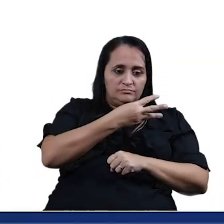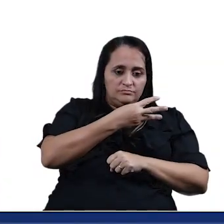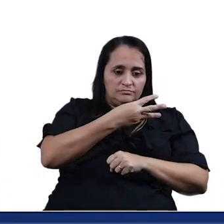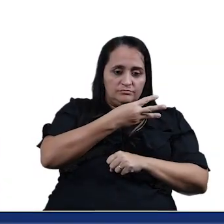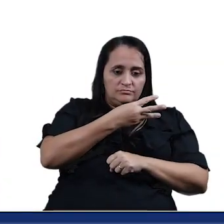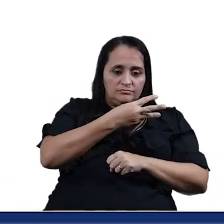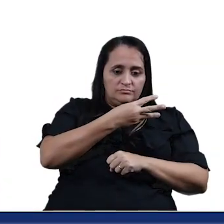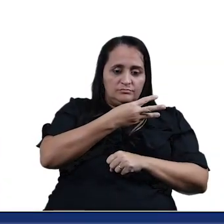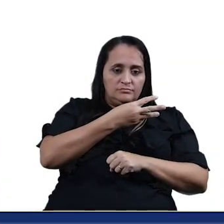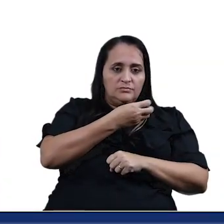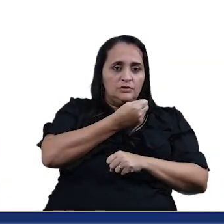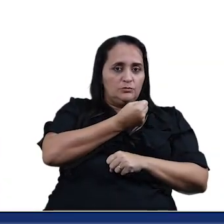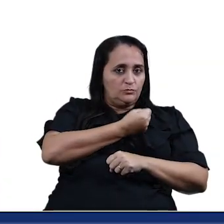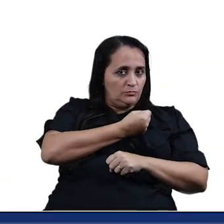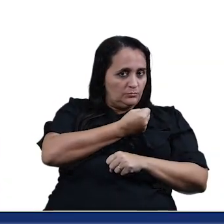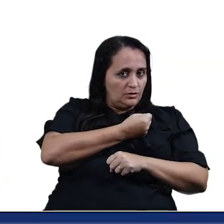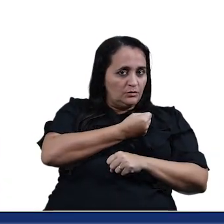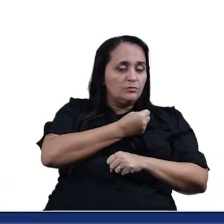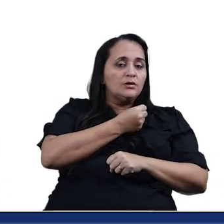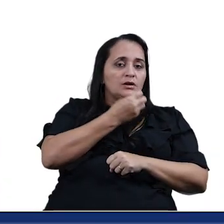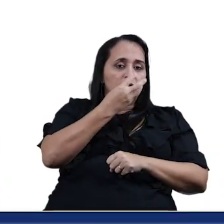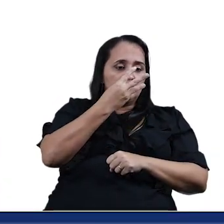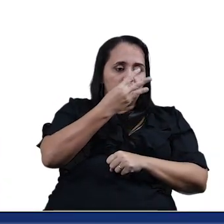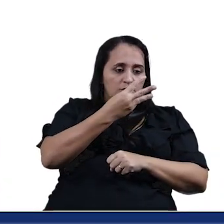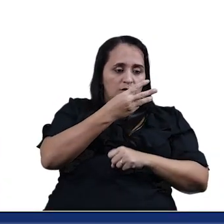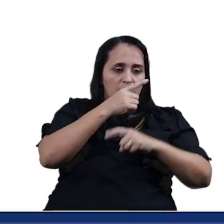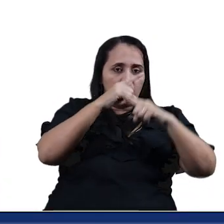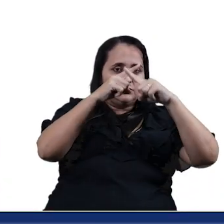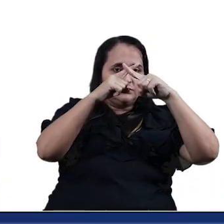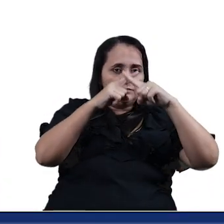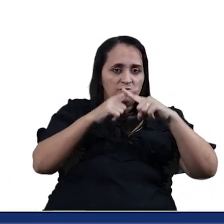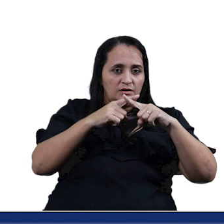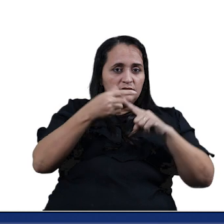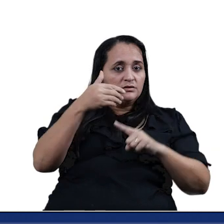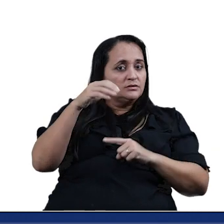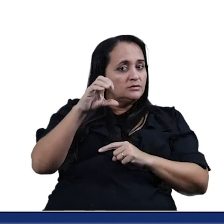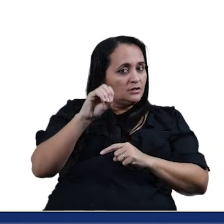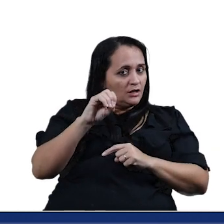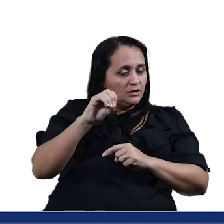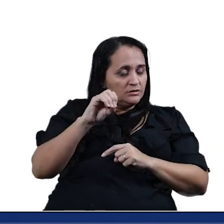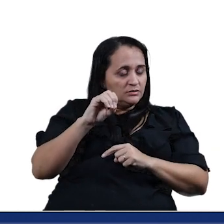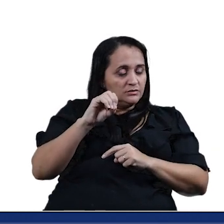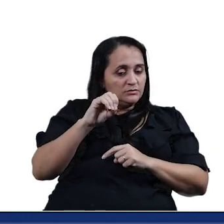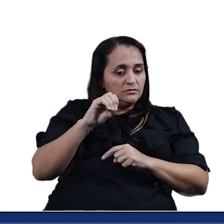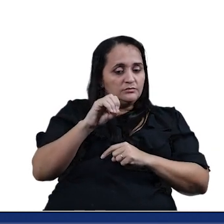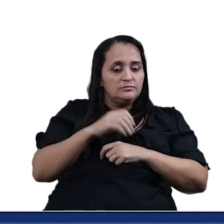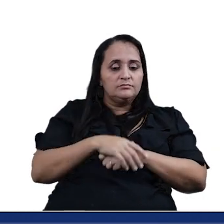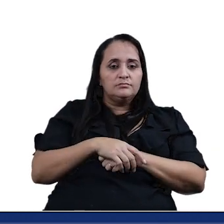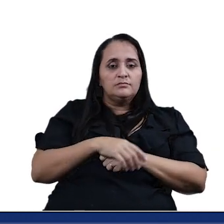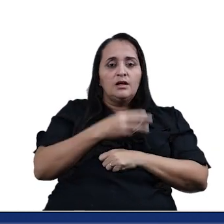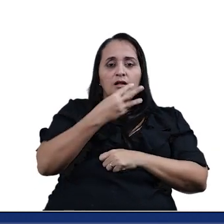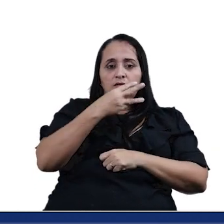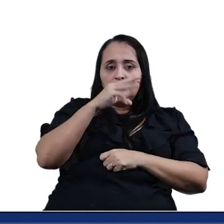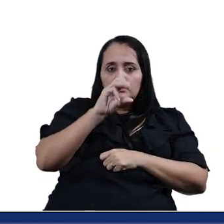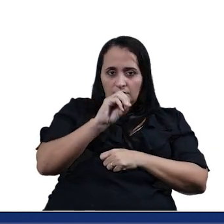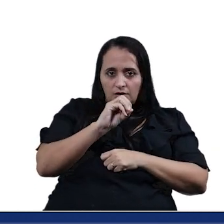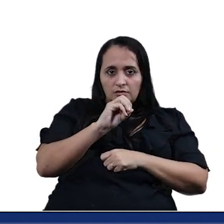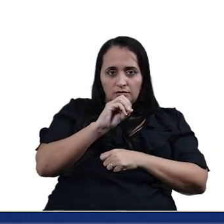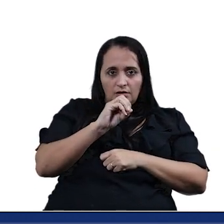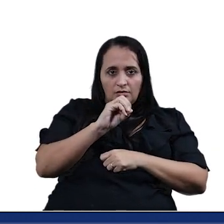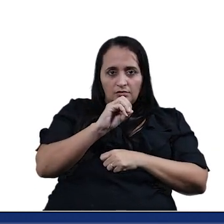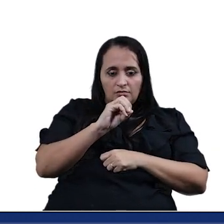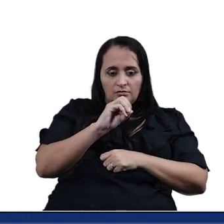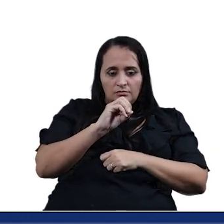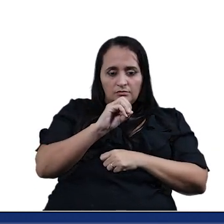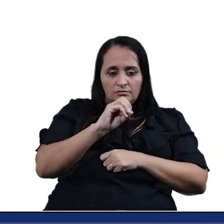3 é o algarismo vezes 10. O algarismo 3 vezes 10. 3 vezes 10,